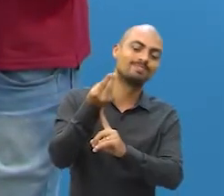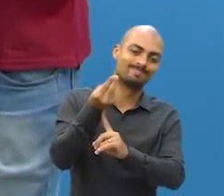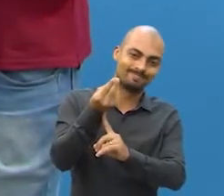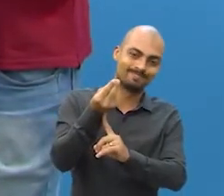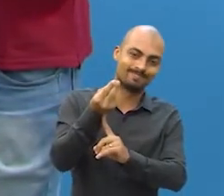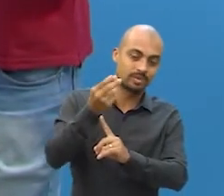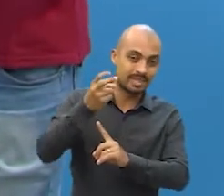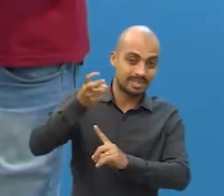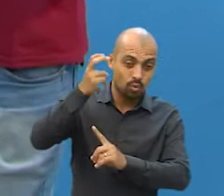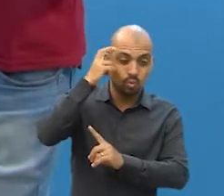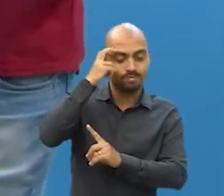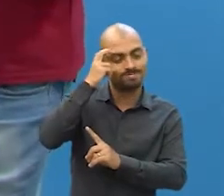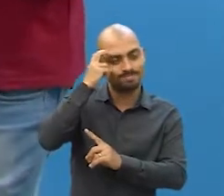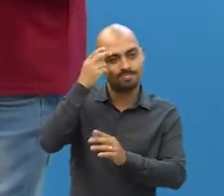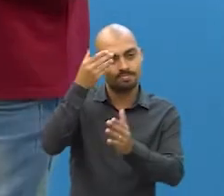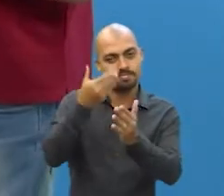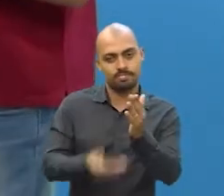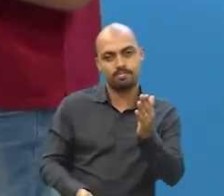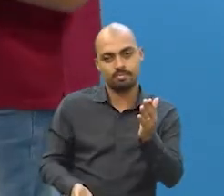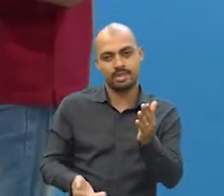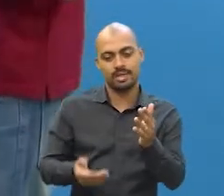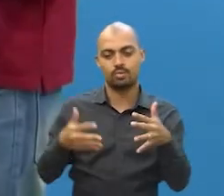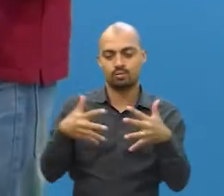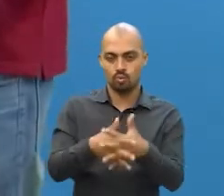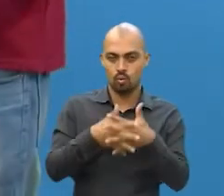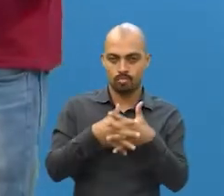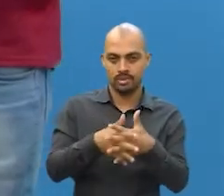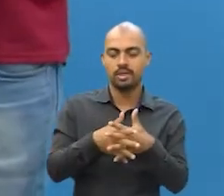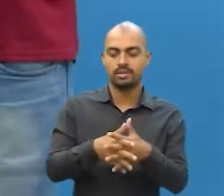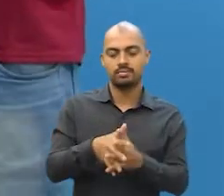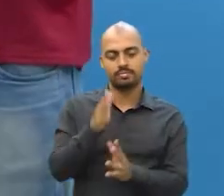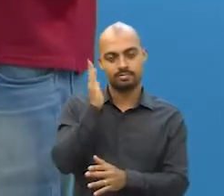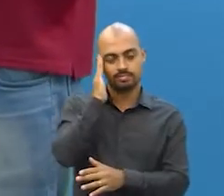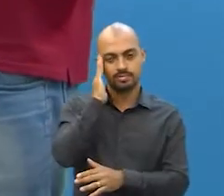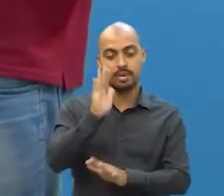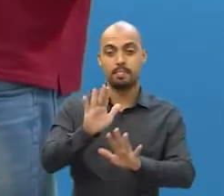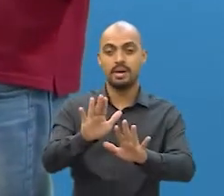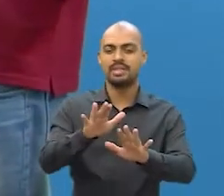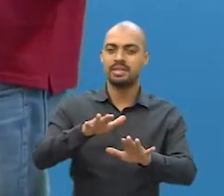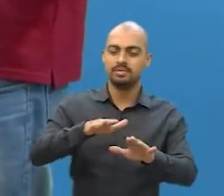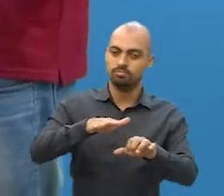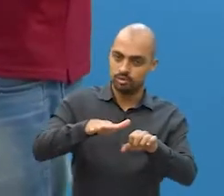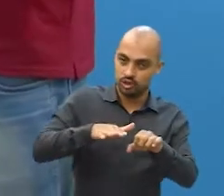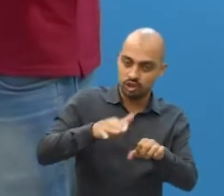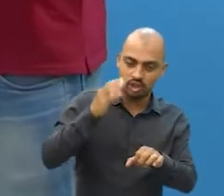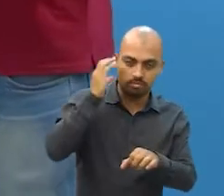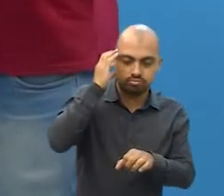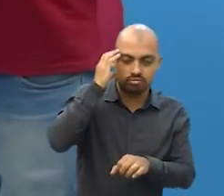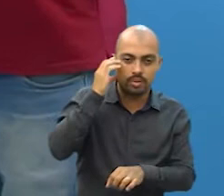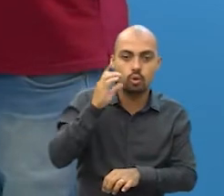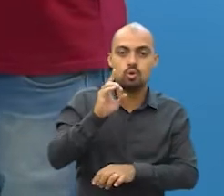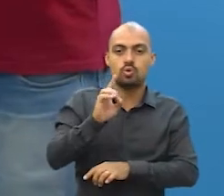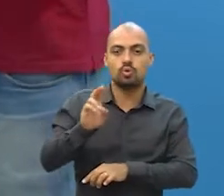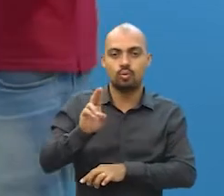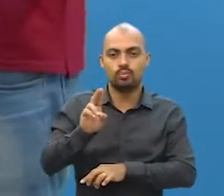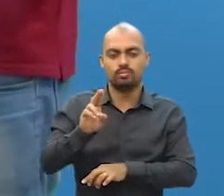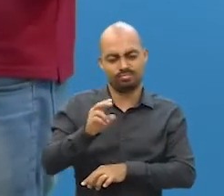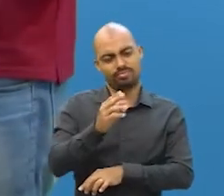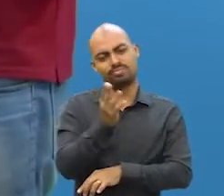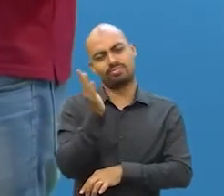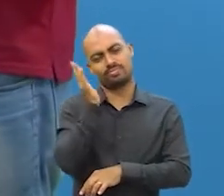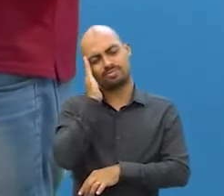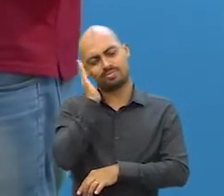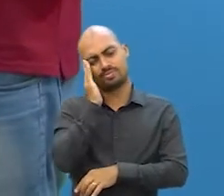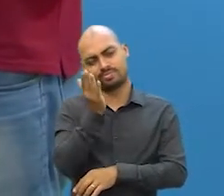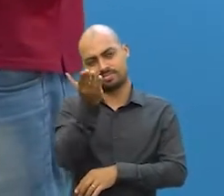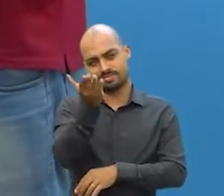né? Foi muito complicado passar por isso. Agora, o DJ Edu, a gente sabe, né,